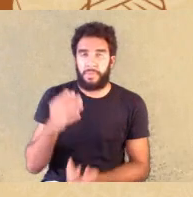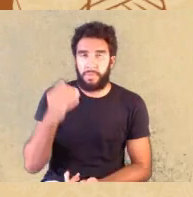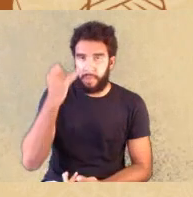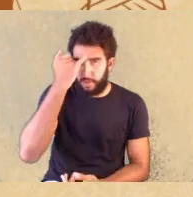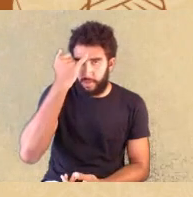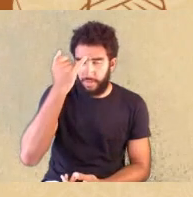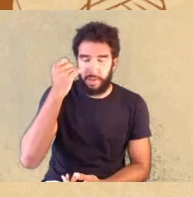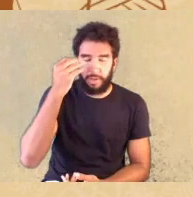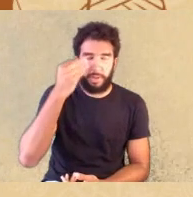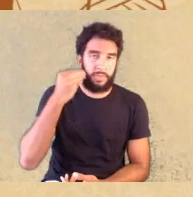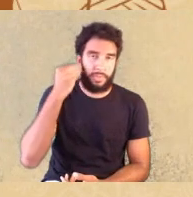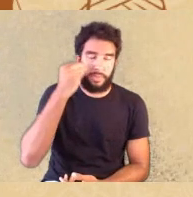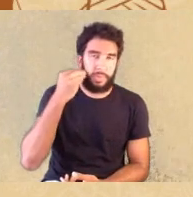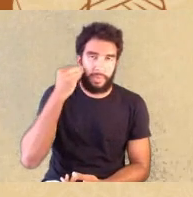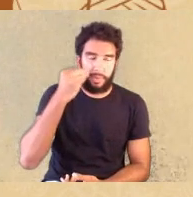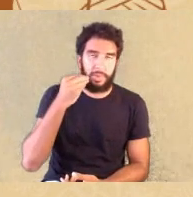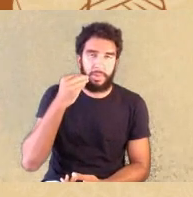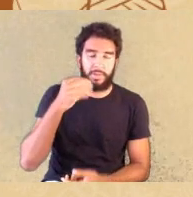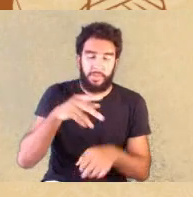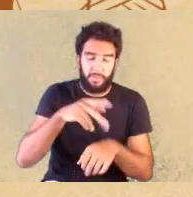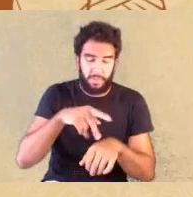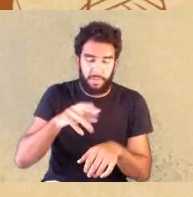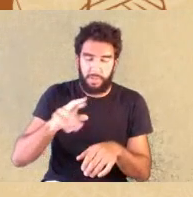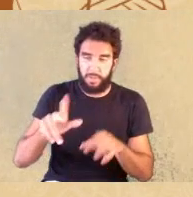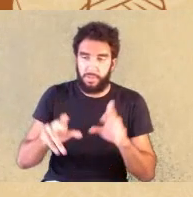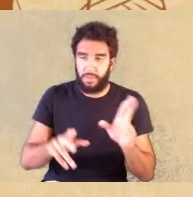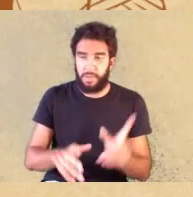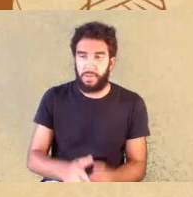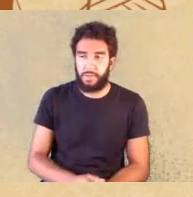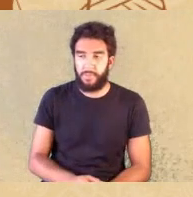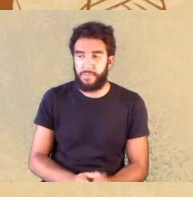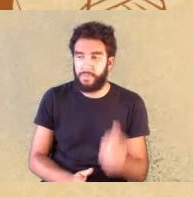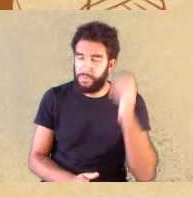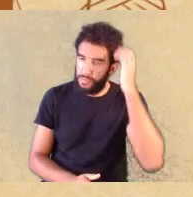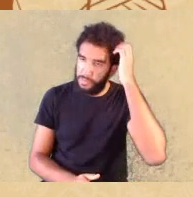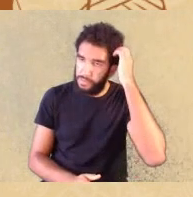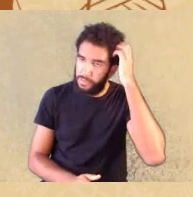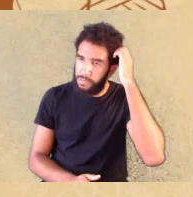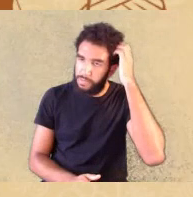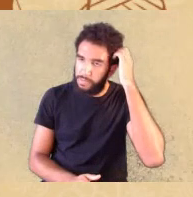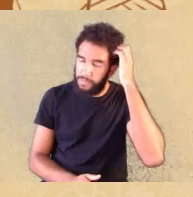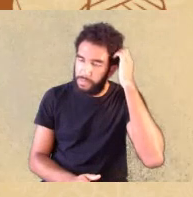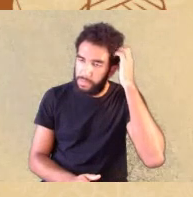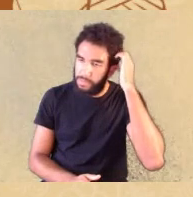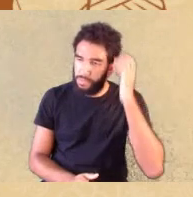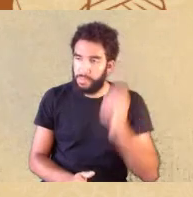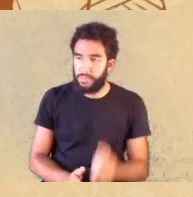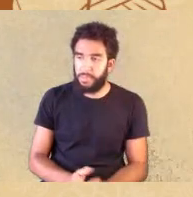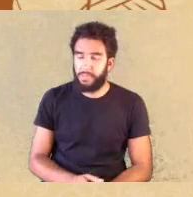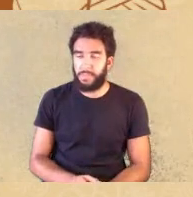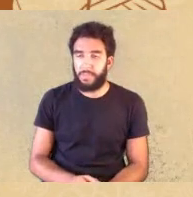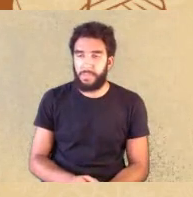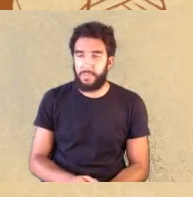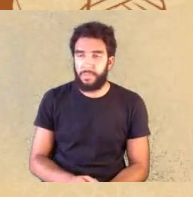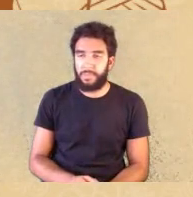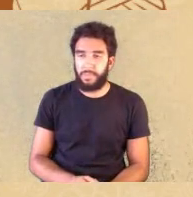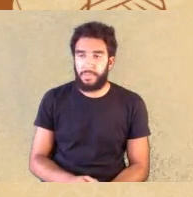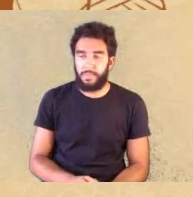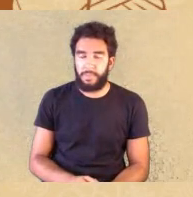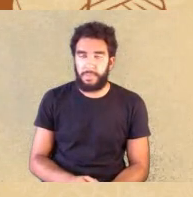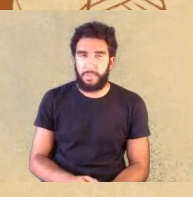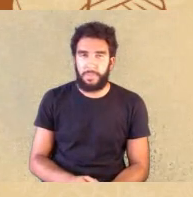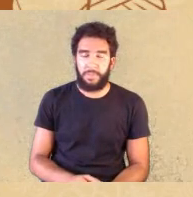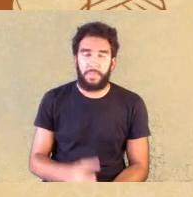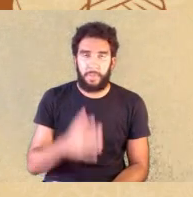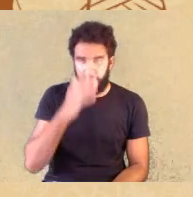vivência nos diferentes países. Bem, os temas que eu acho que interessam muito para a gente aqui, além da coisa quantitativa, que eu estou